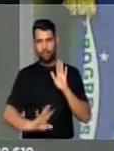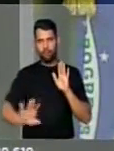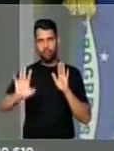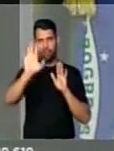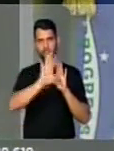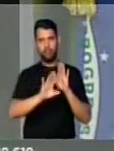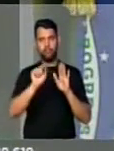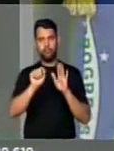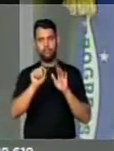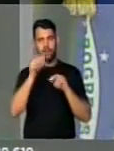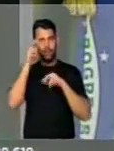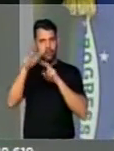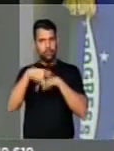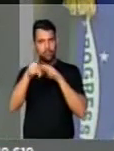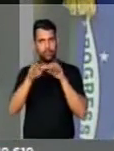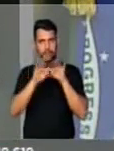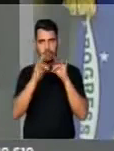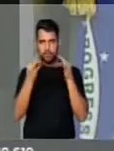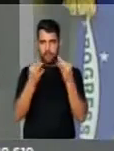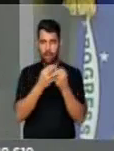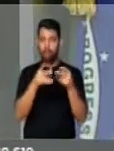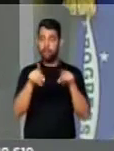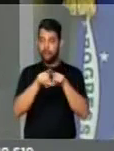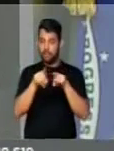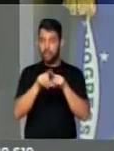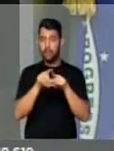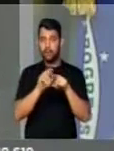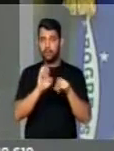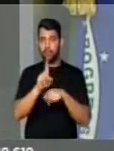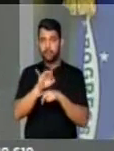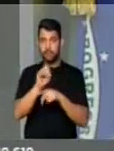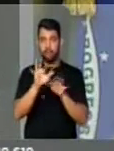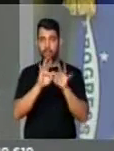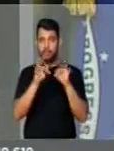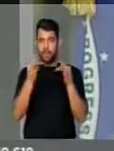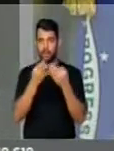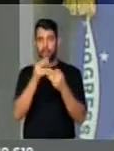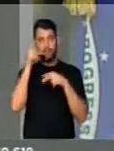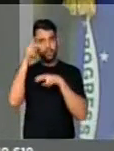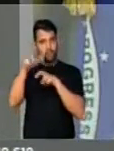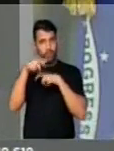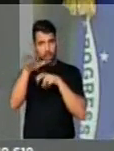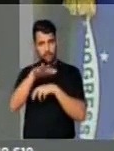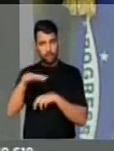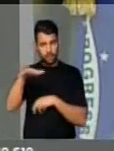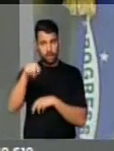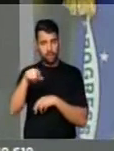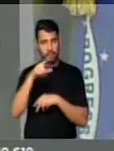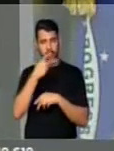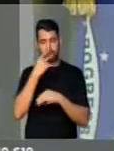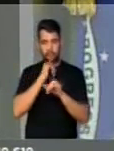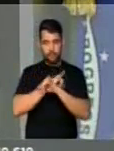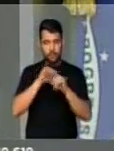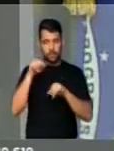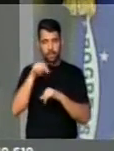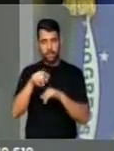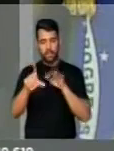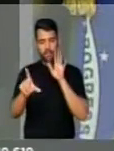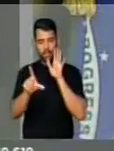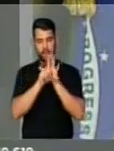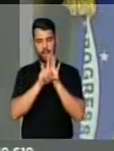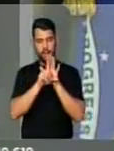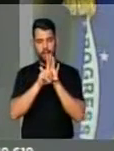nacional da agricultura familiar e empreendimentos familiares rurais. Reforço aqui que essa lei é